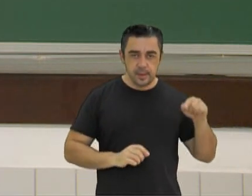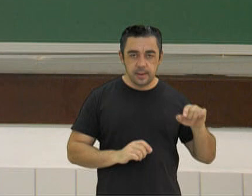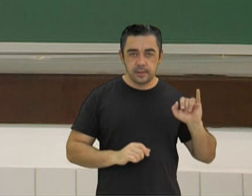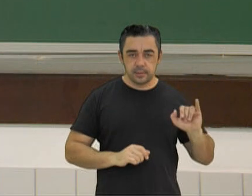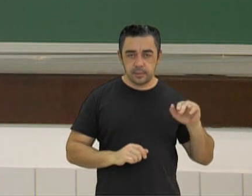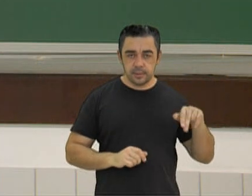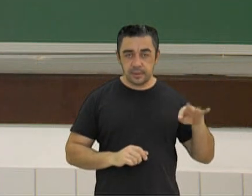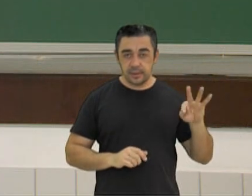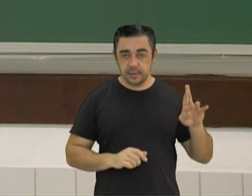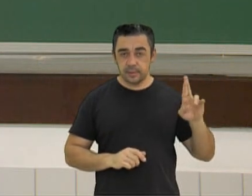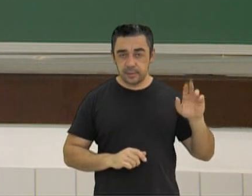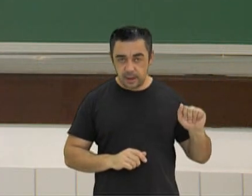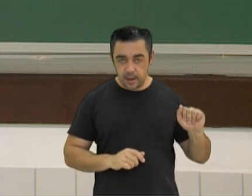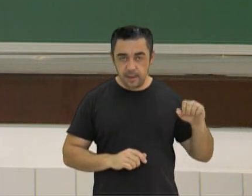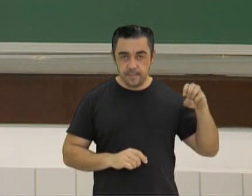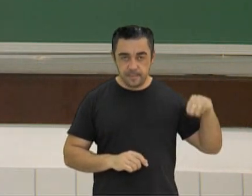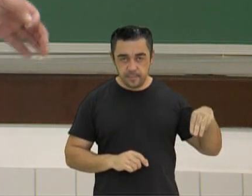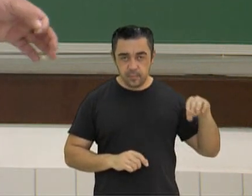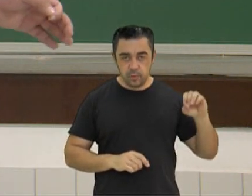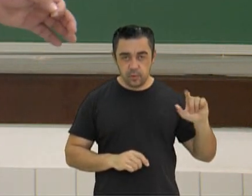intramolecular e a